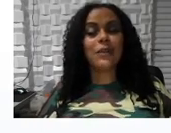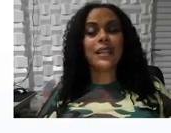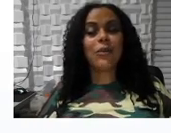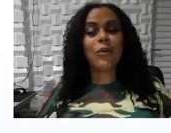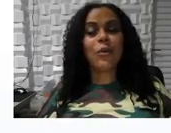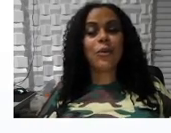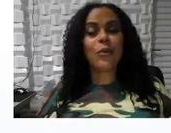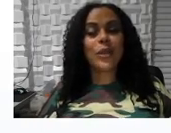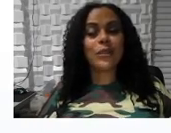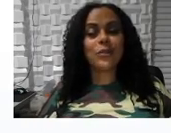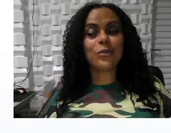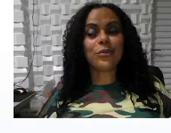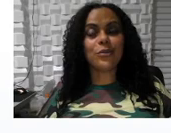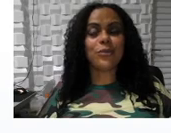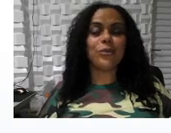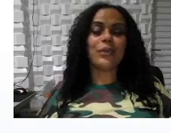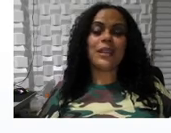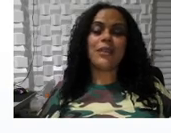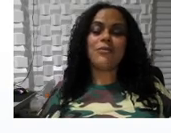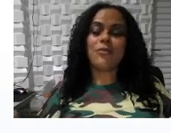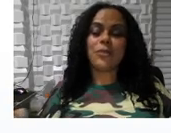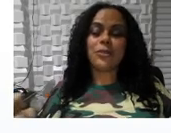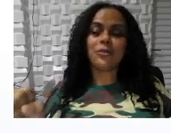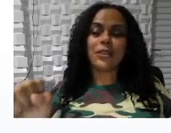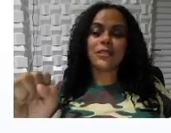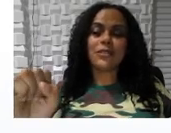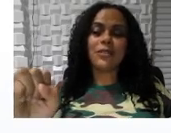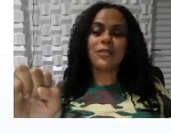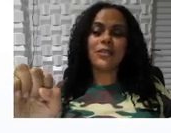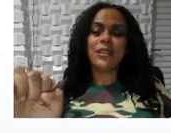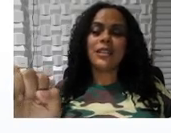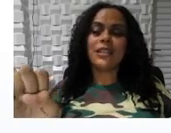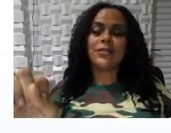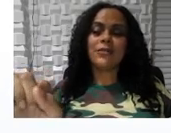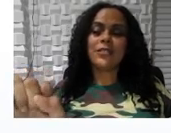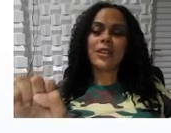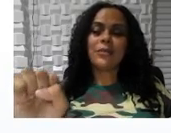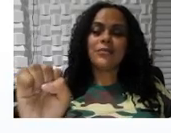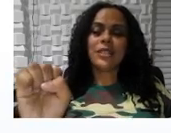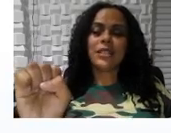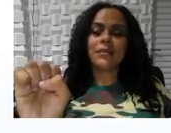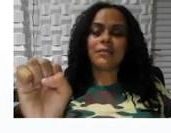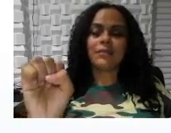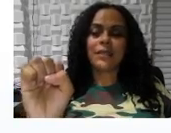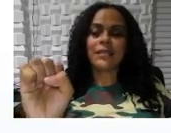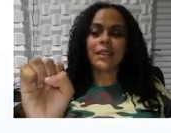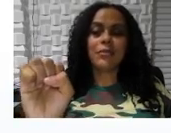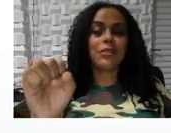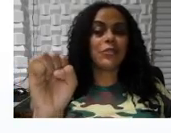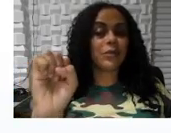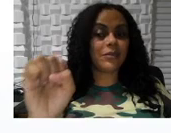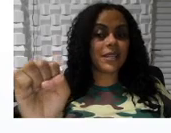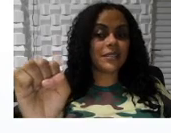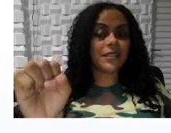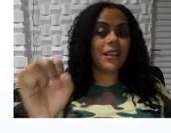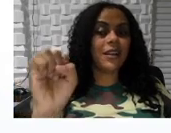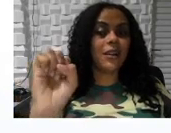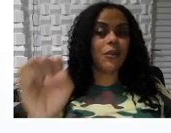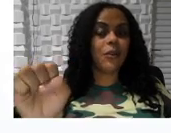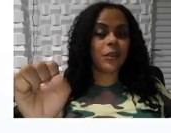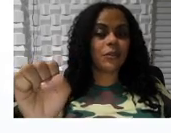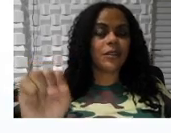Numeral 8. Numeral 8, olha só, é só fechar a mãozinha, tá certo? Que número é esse?